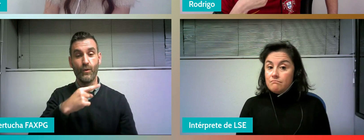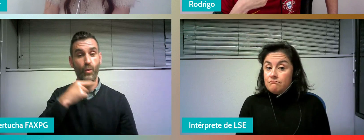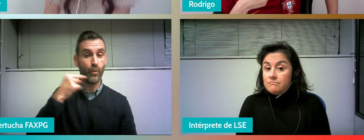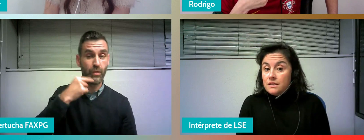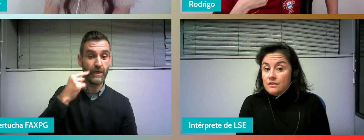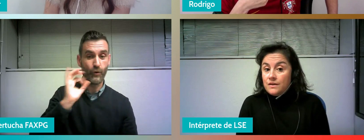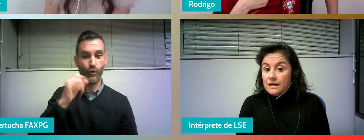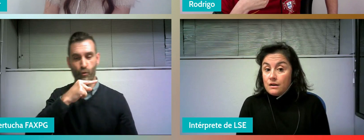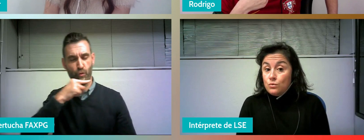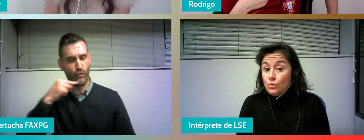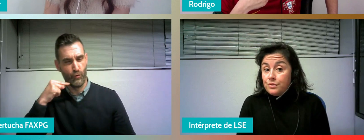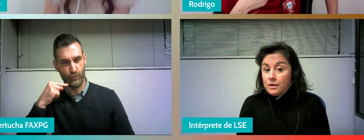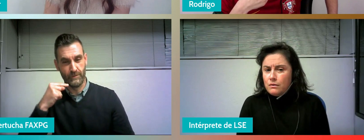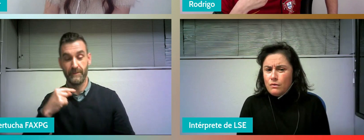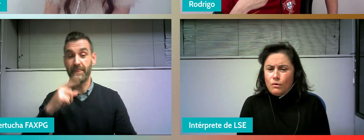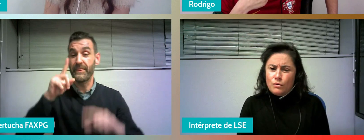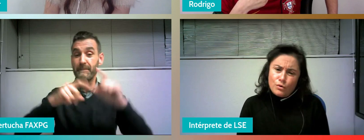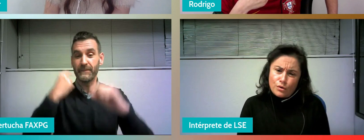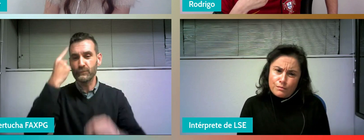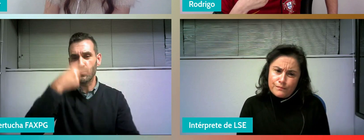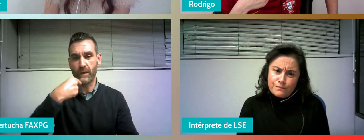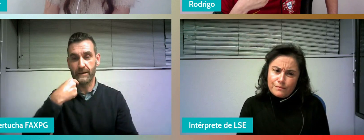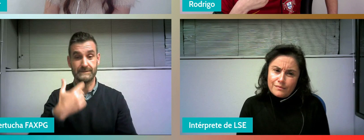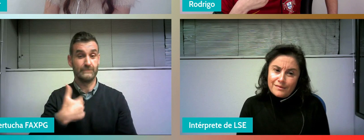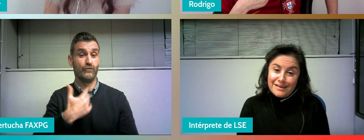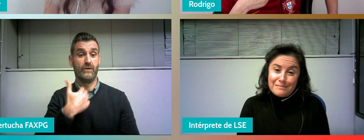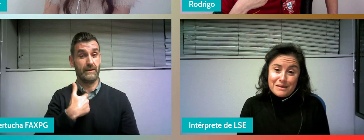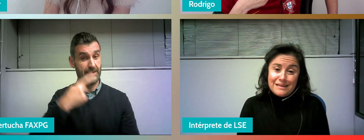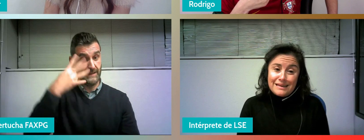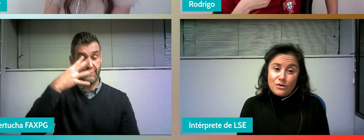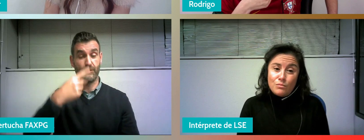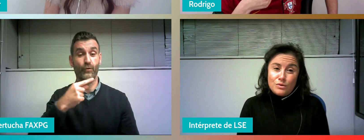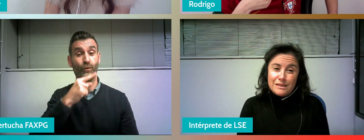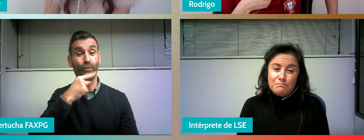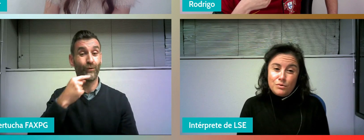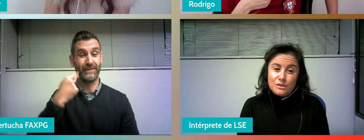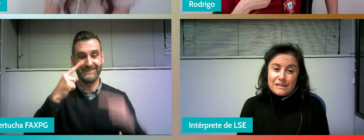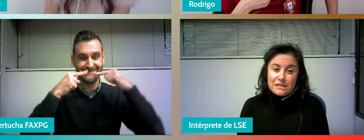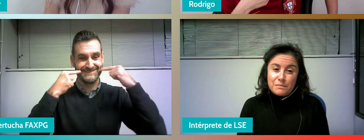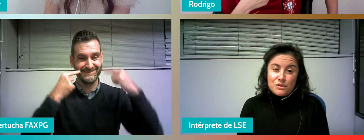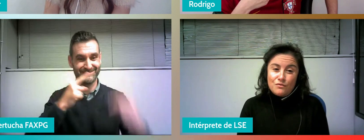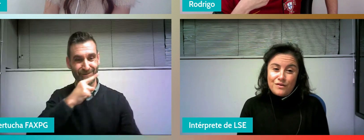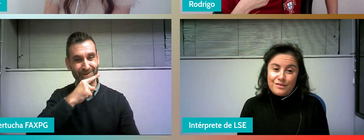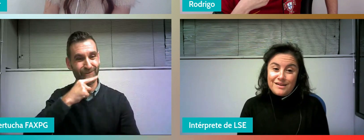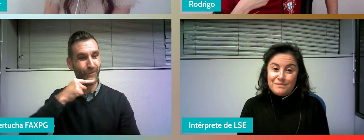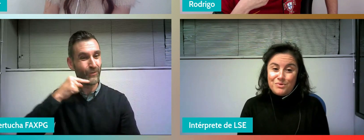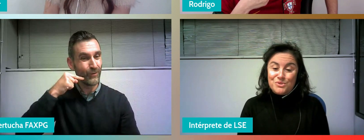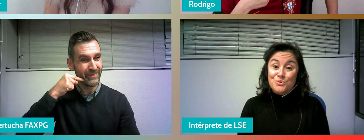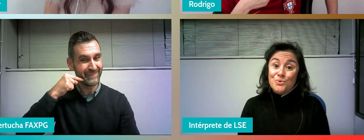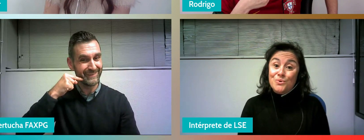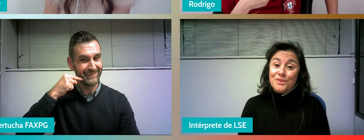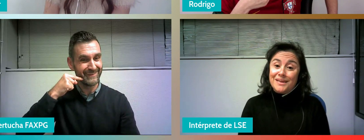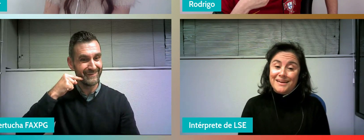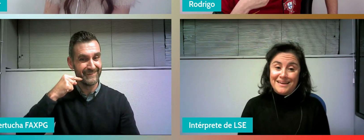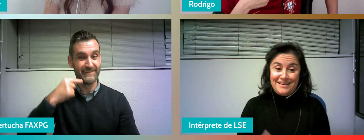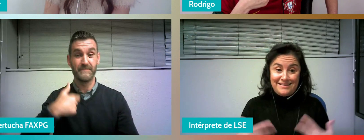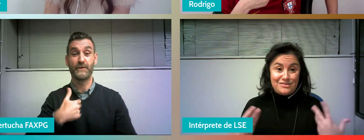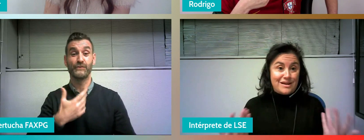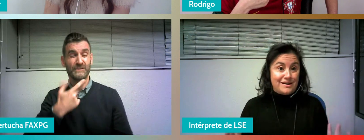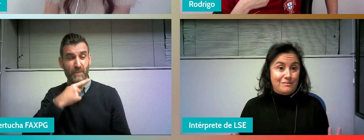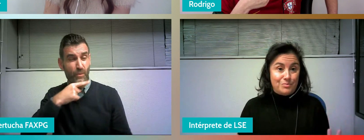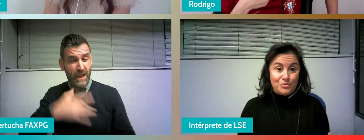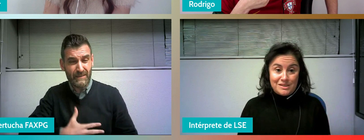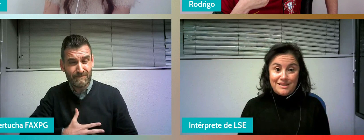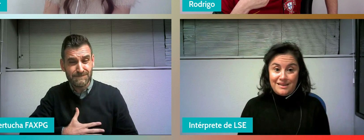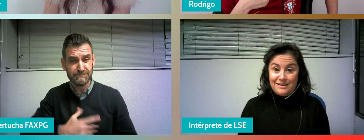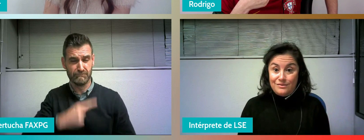pode significar dulce ou dor. Depende de como ti poñas a expresión facial, se pos dulce, tes unha